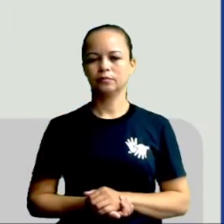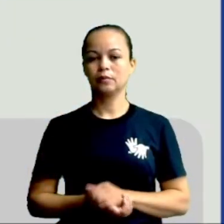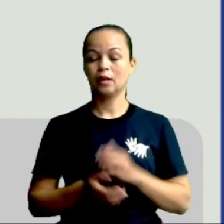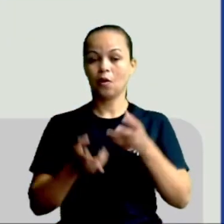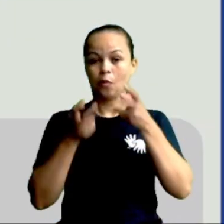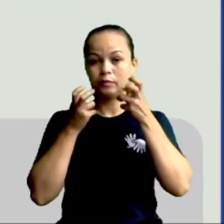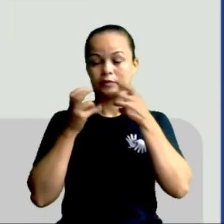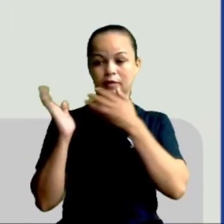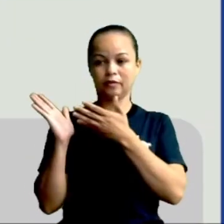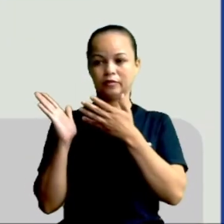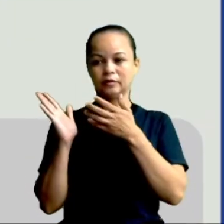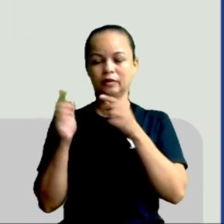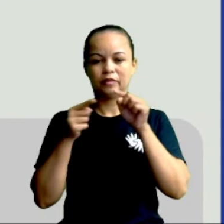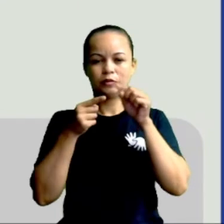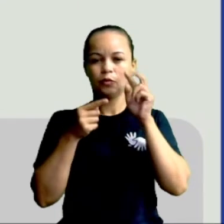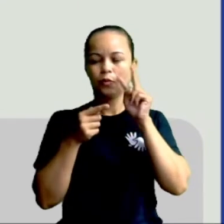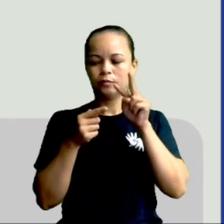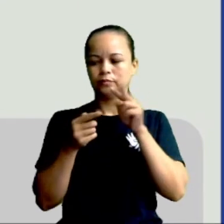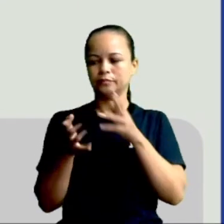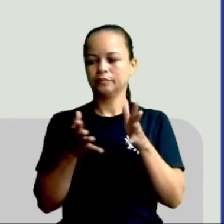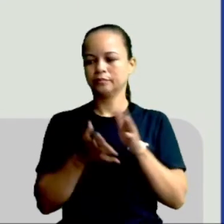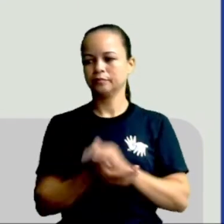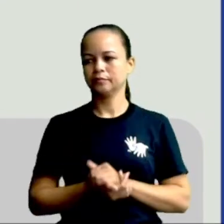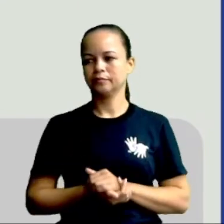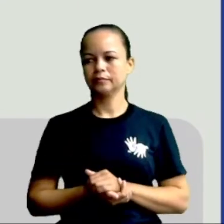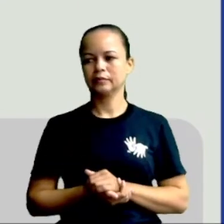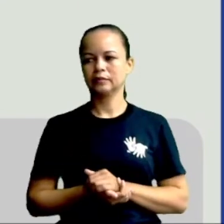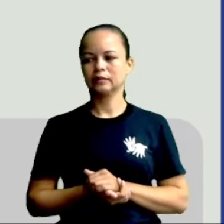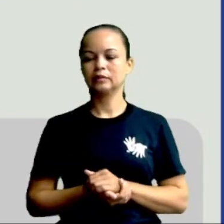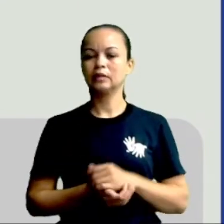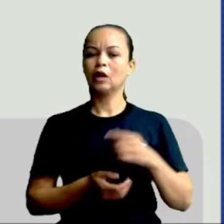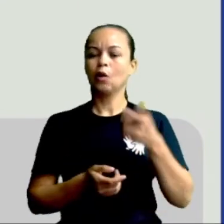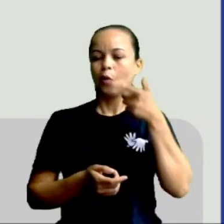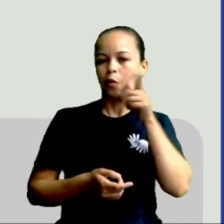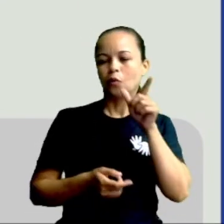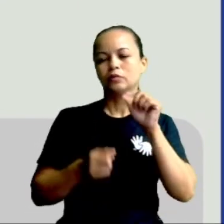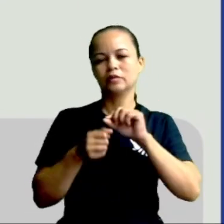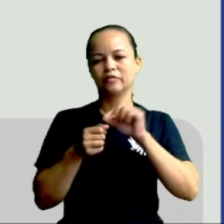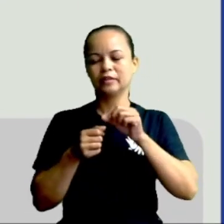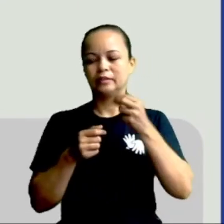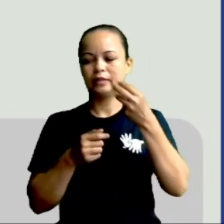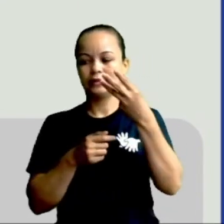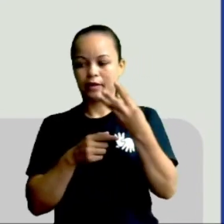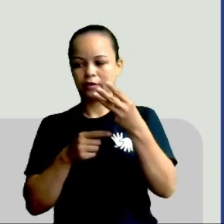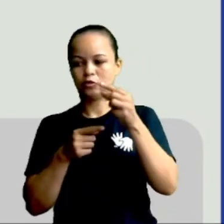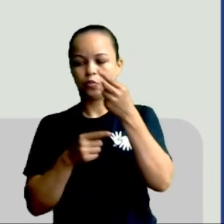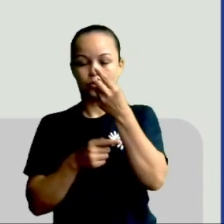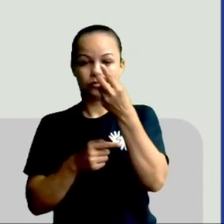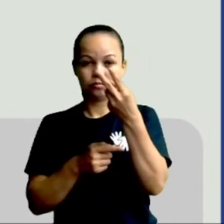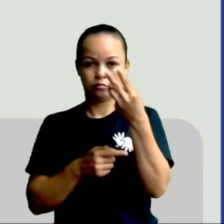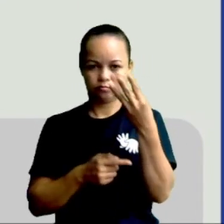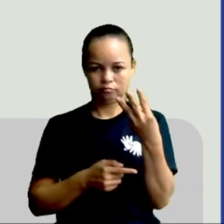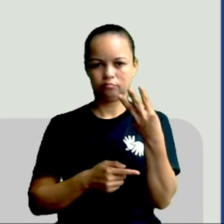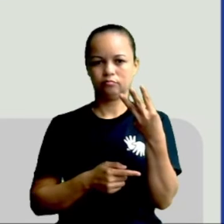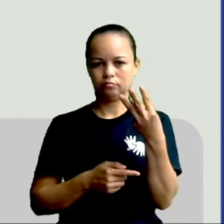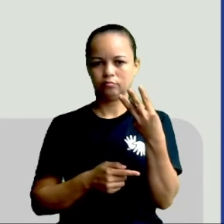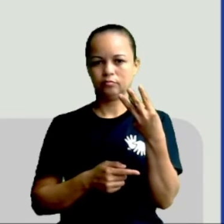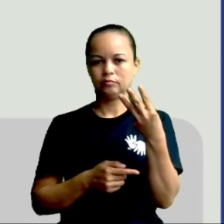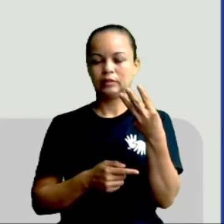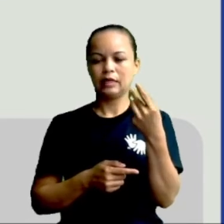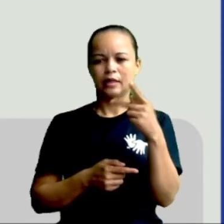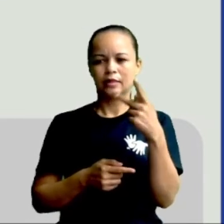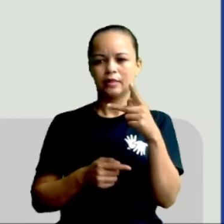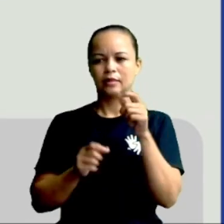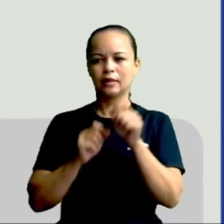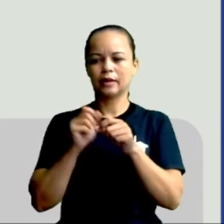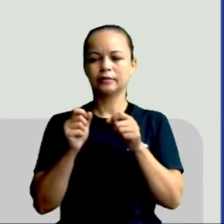aqui, ó, tá vendo o tracinho? Então, eu consegui fazer aqui 3 tracinhos, tá vendo? 1, 2, 3 tracinhos. Nesse